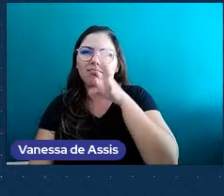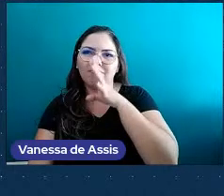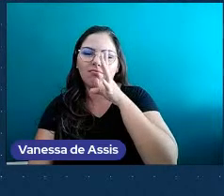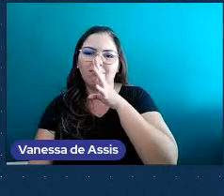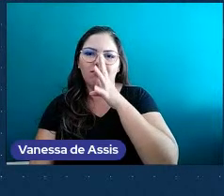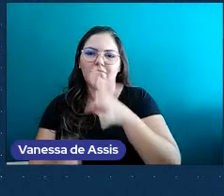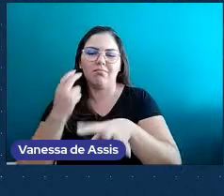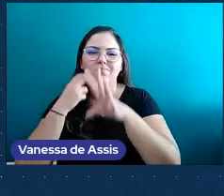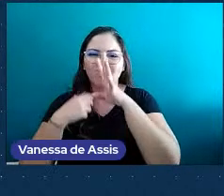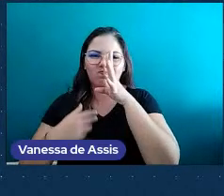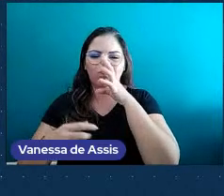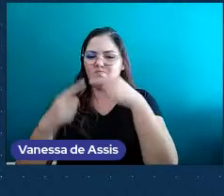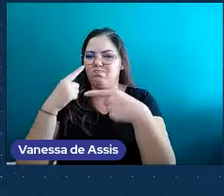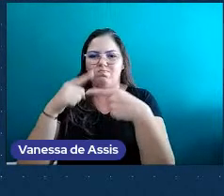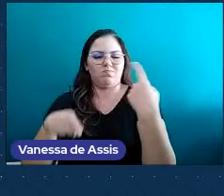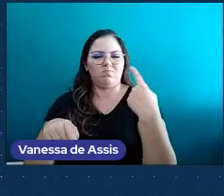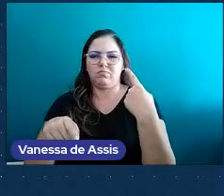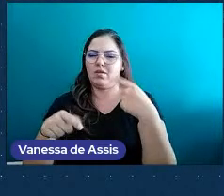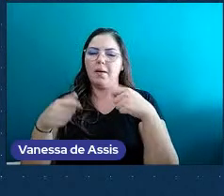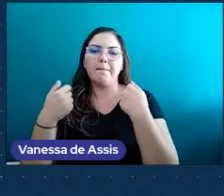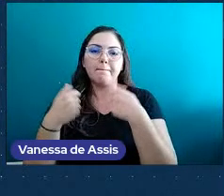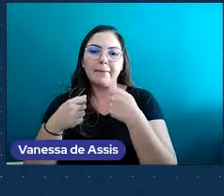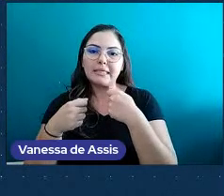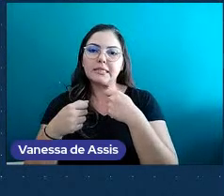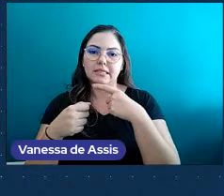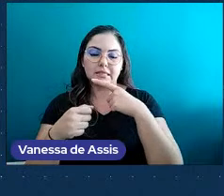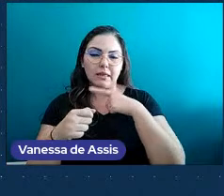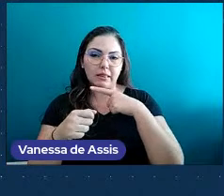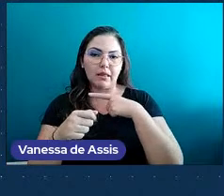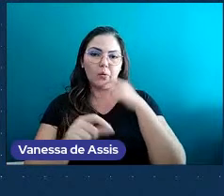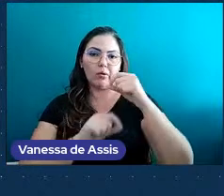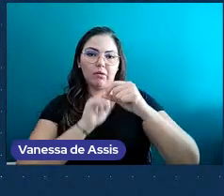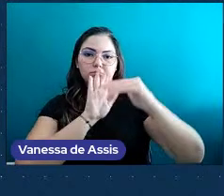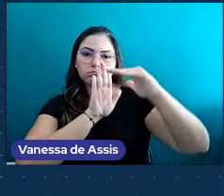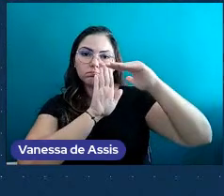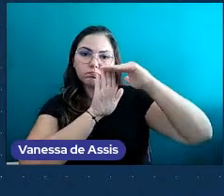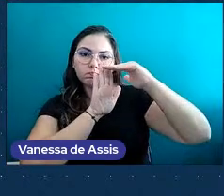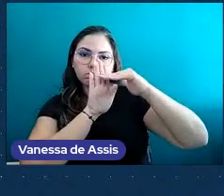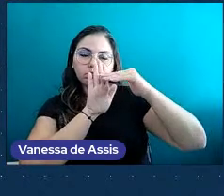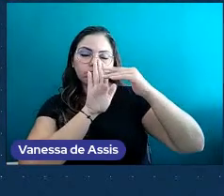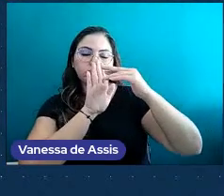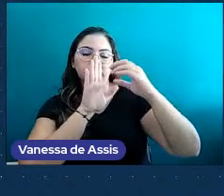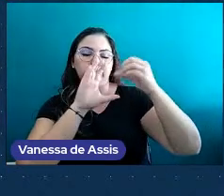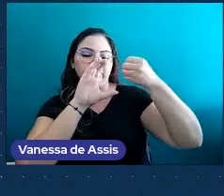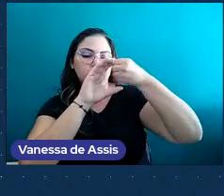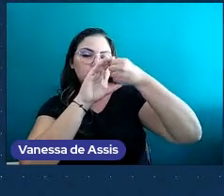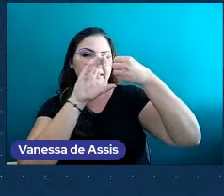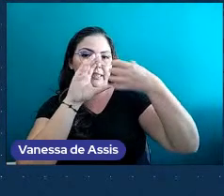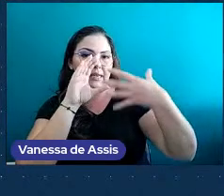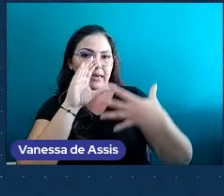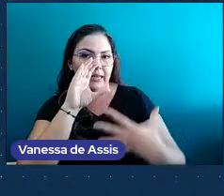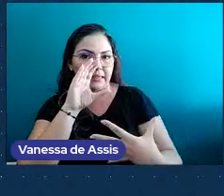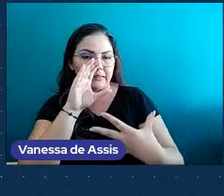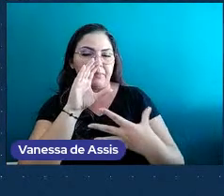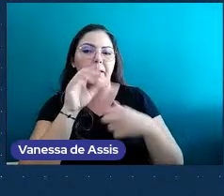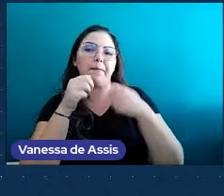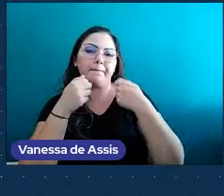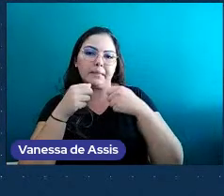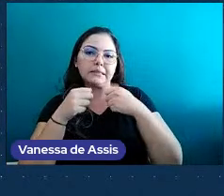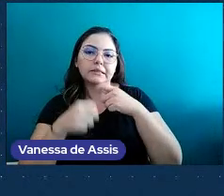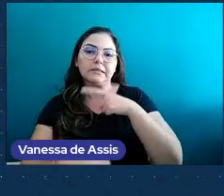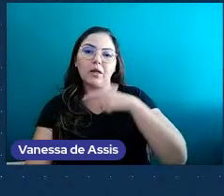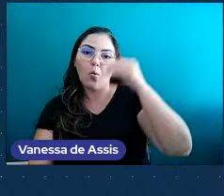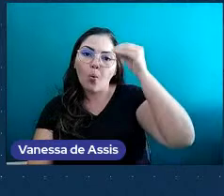de nós, né? É, algumas características, alguns conhecimentos,